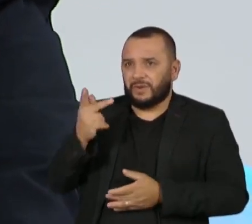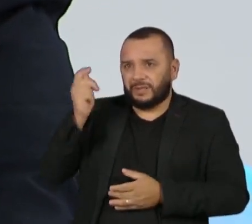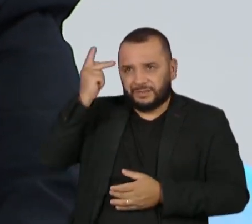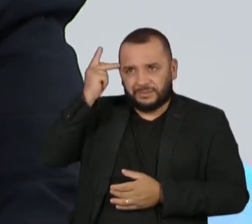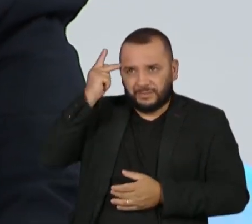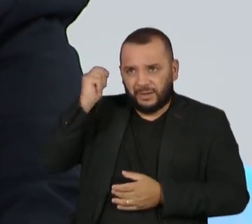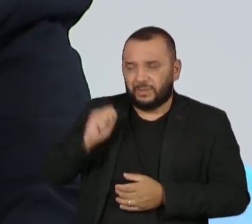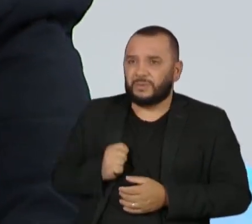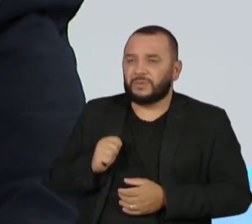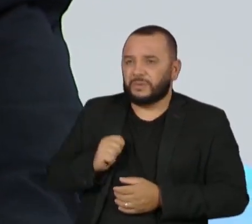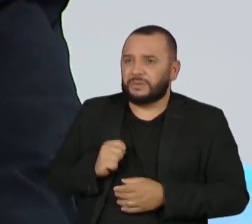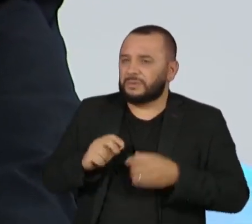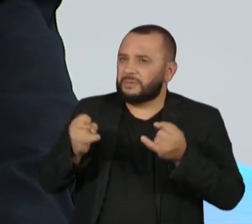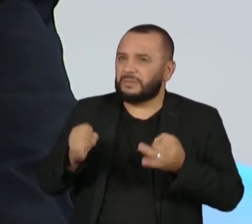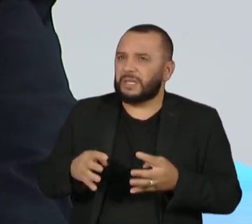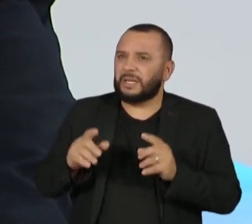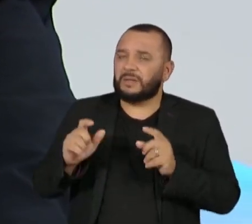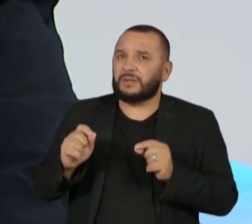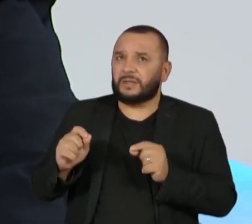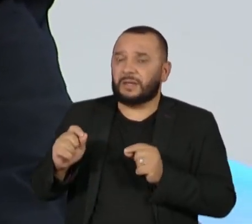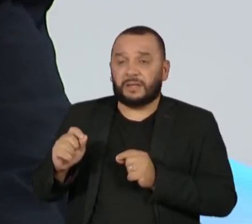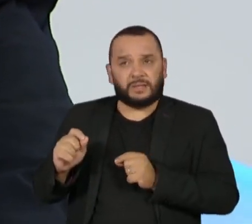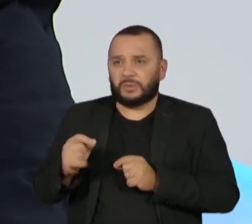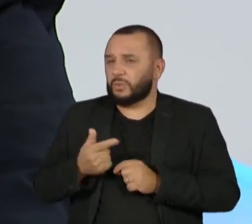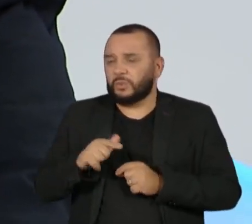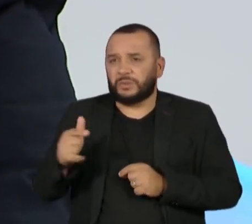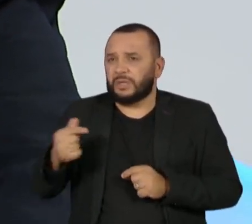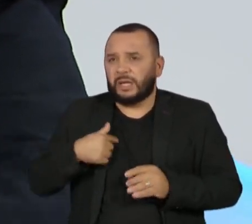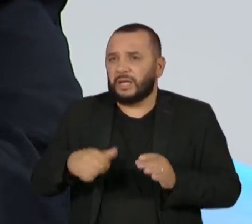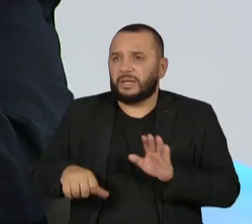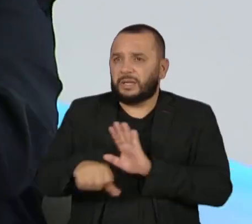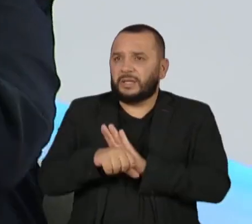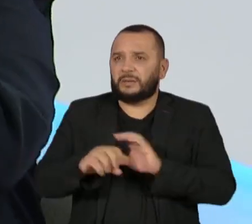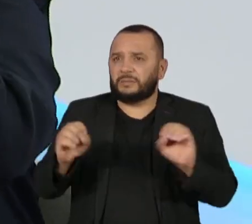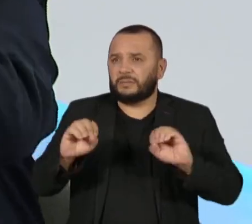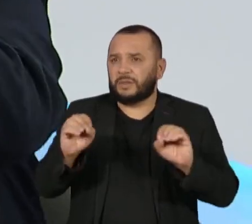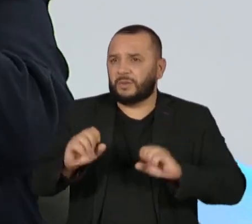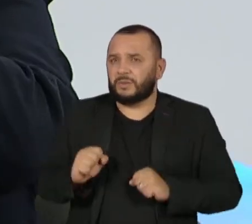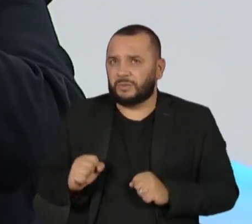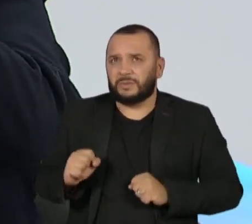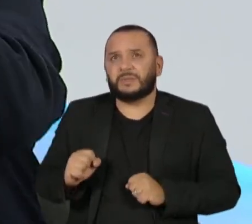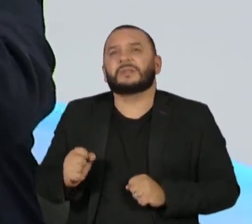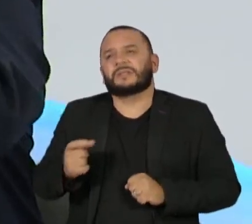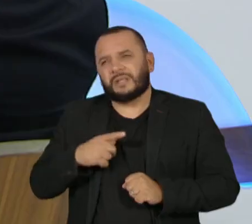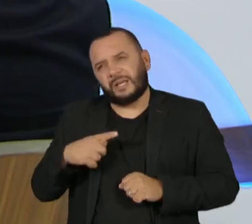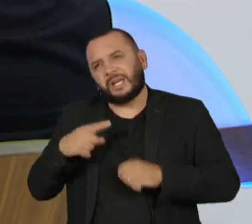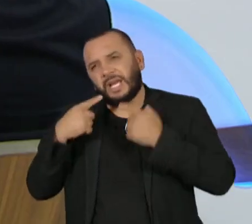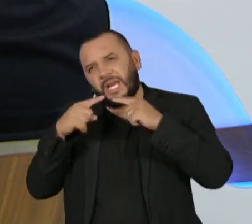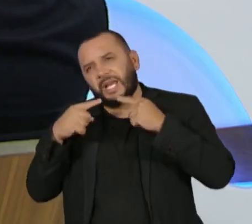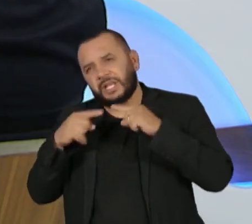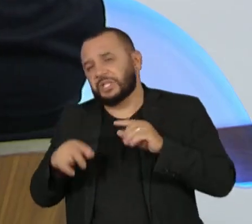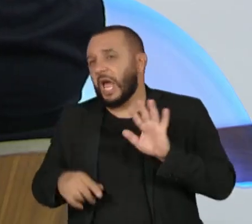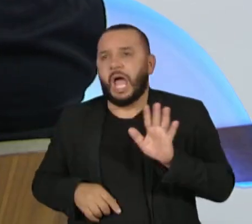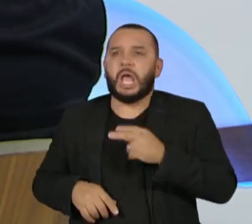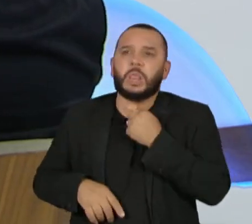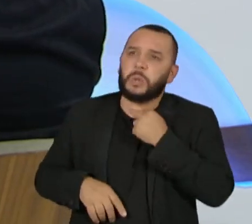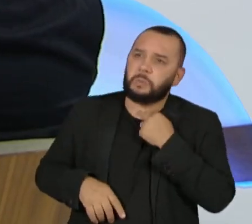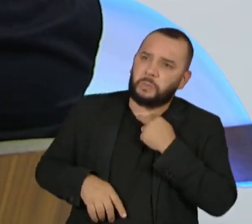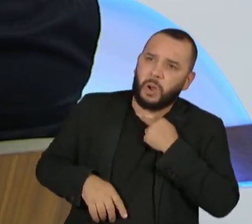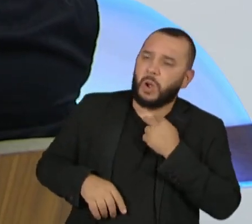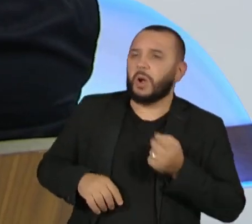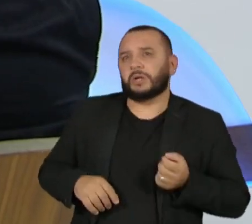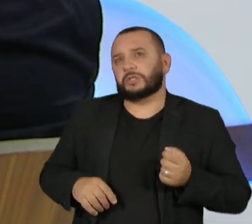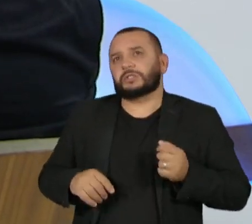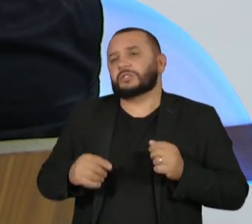dizendo exatamente que não havia, na gênese, nenhuma ilegalidade. Daqui da colar tem críticas que dizem, não deveria ter